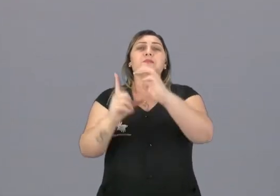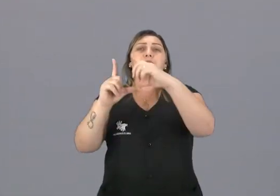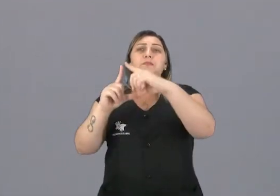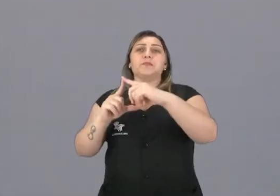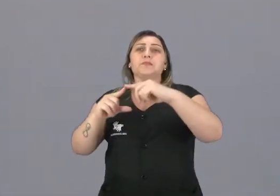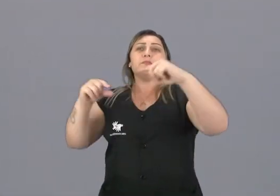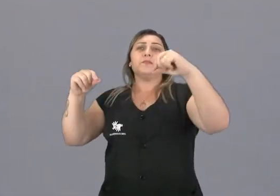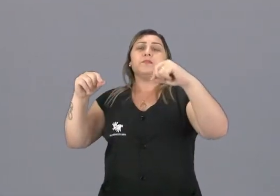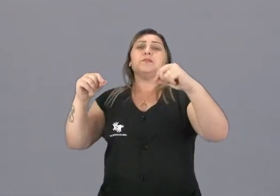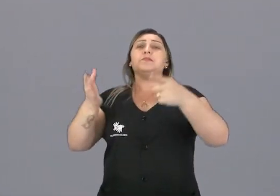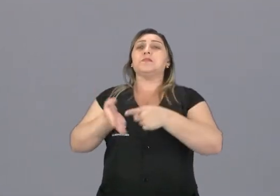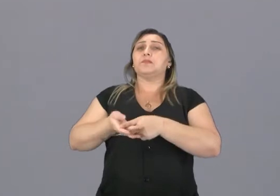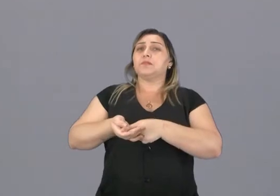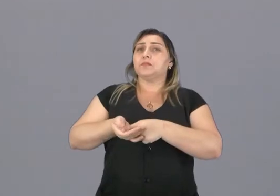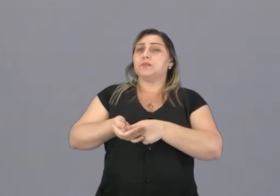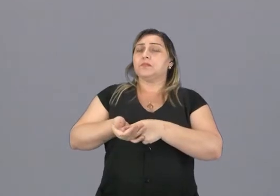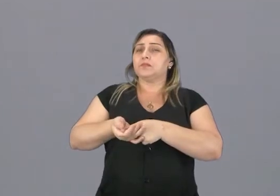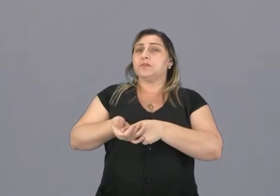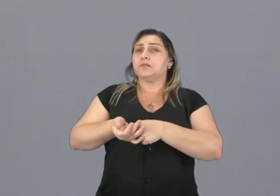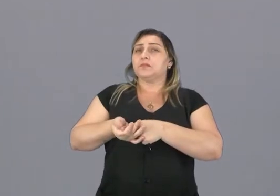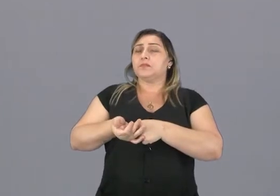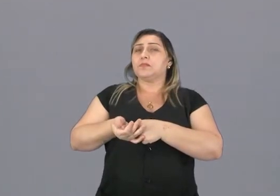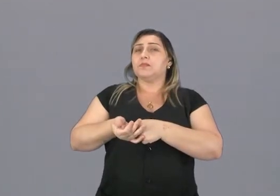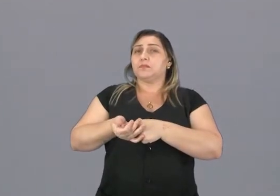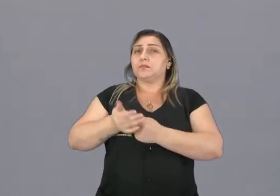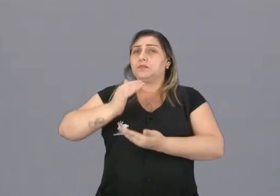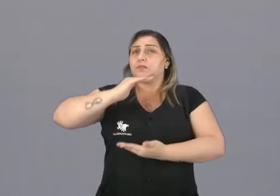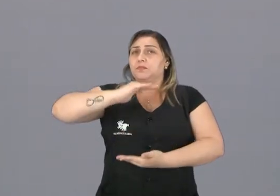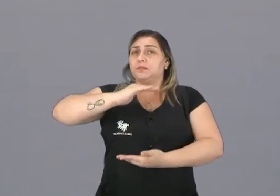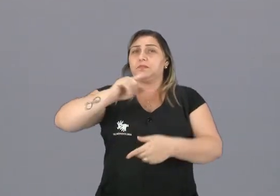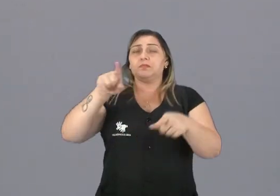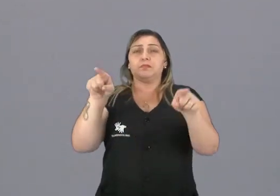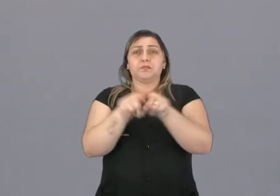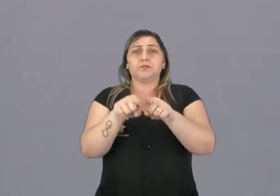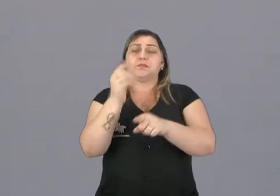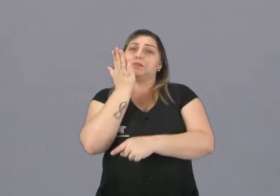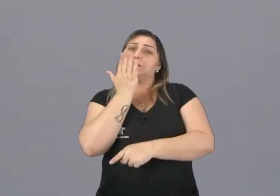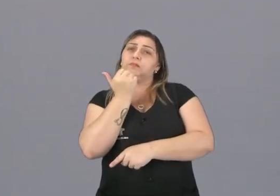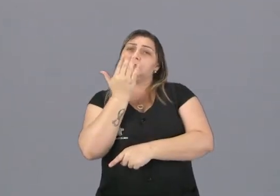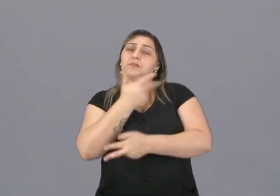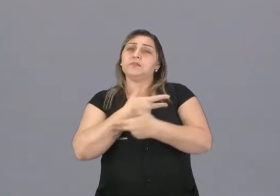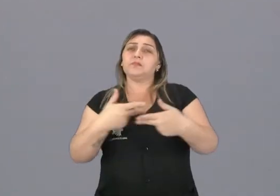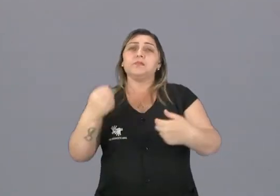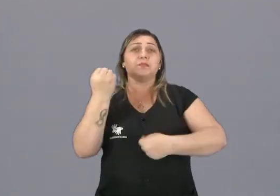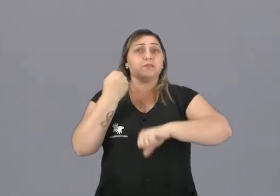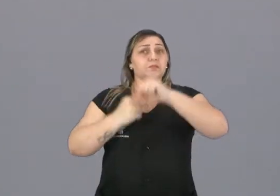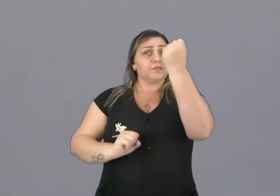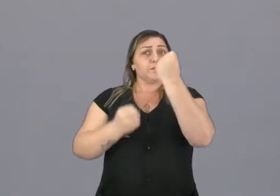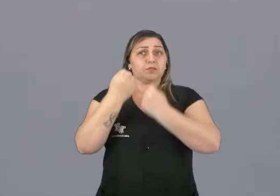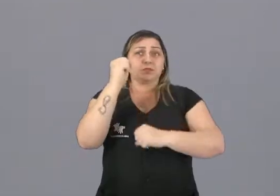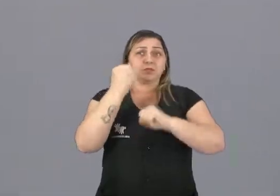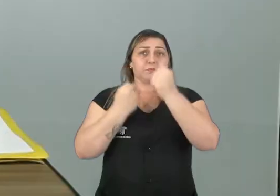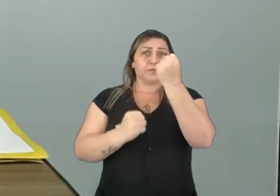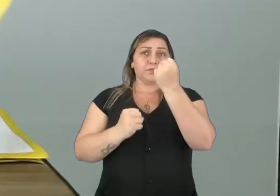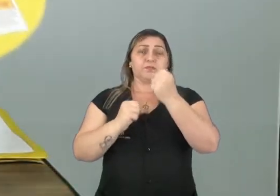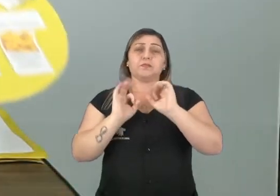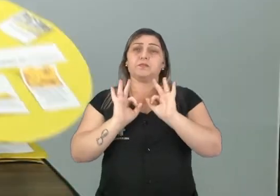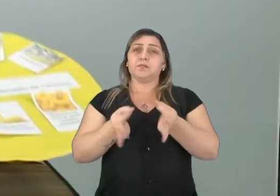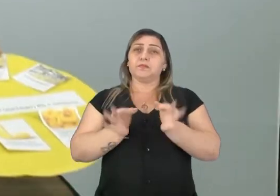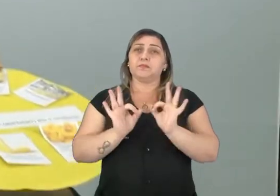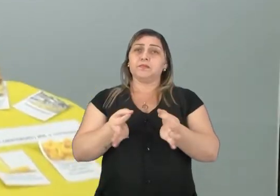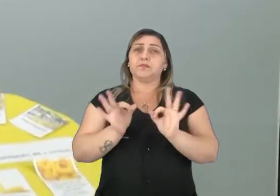de milho, certo? Aquele salgadinho de pacote, também um alimento que foi processado, certo?